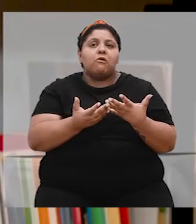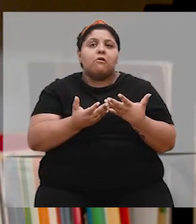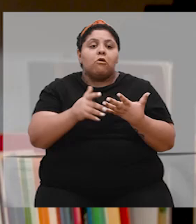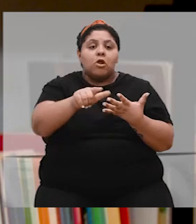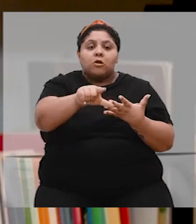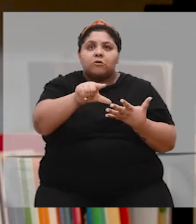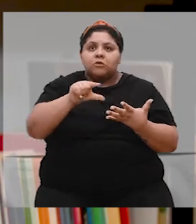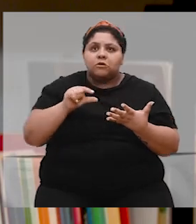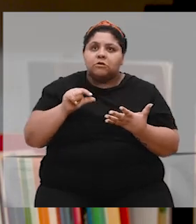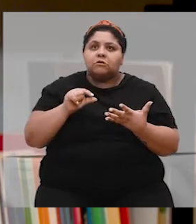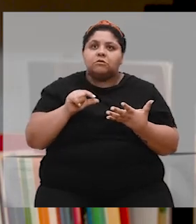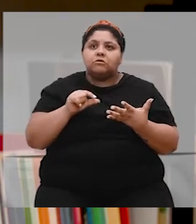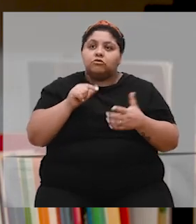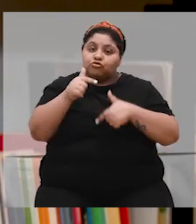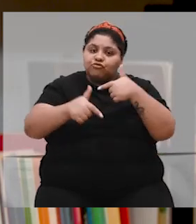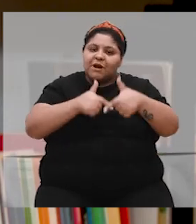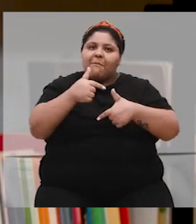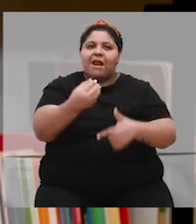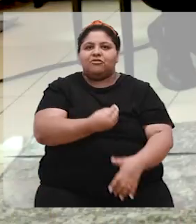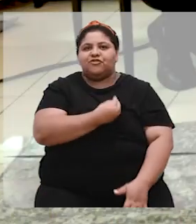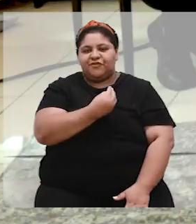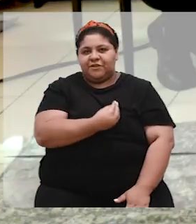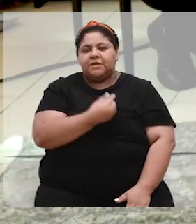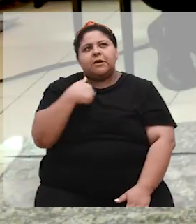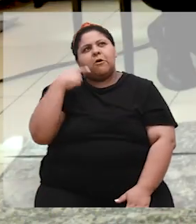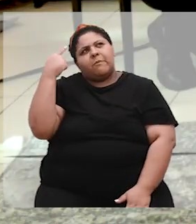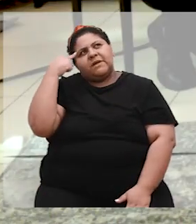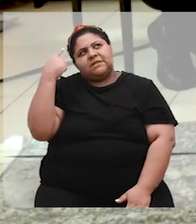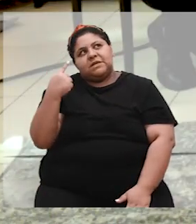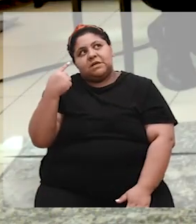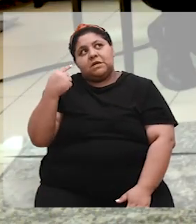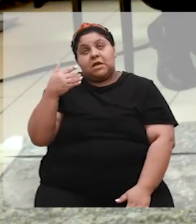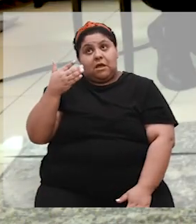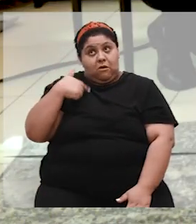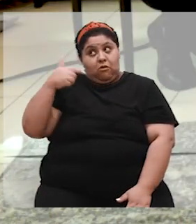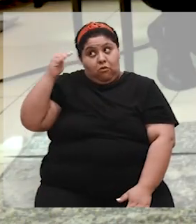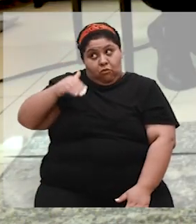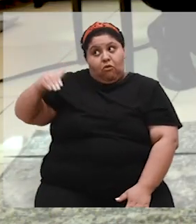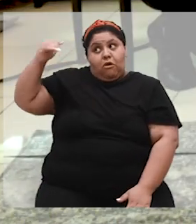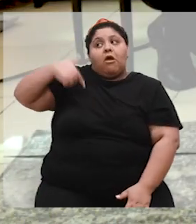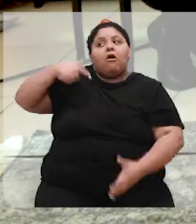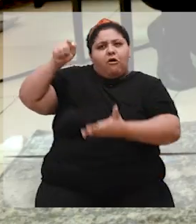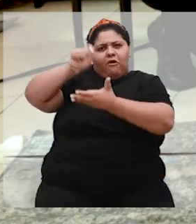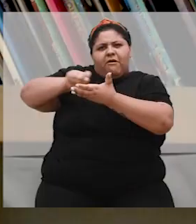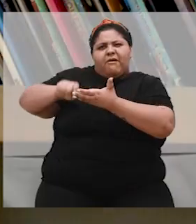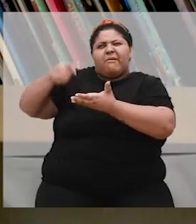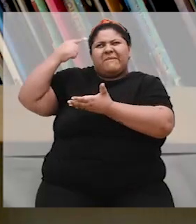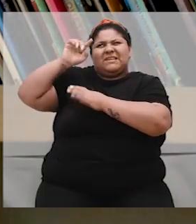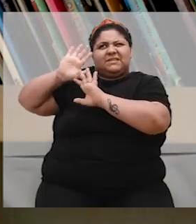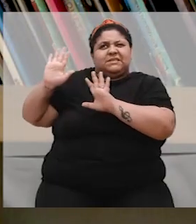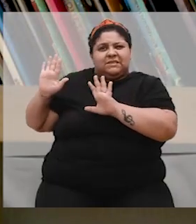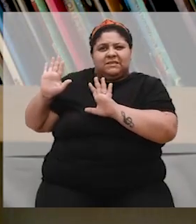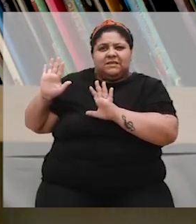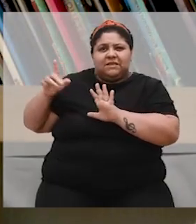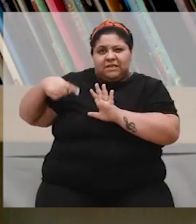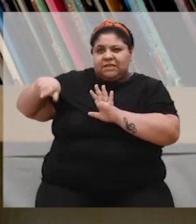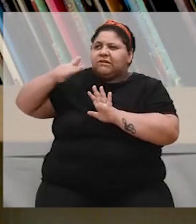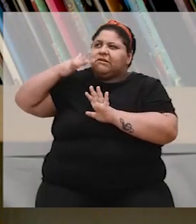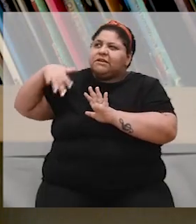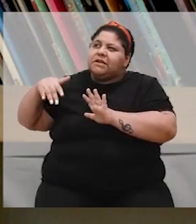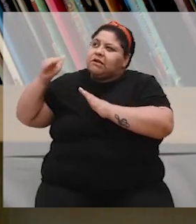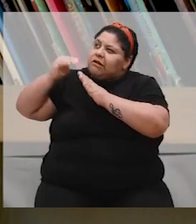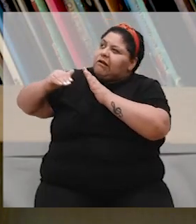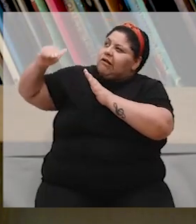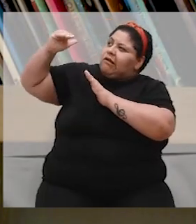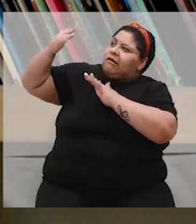uma escolha de uma dedicação de vida. E eu pensei, quando eu crescer, eu vou ser escritora. Mas eu pensava assim, aquela coisa quando a gente é criança,